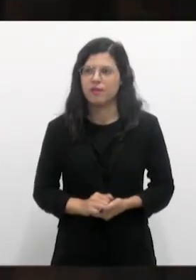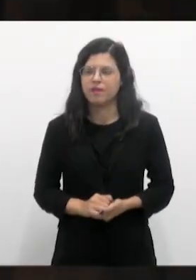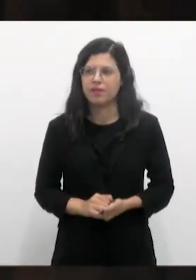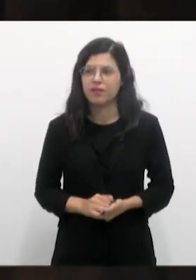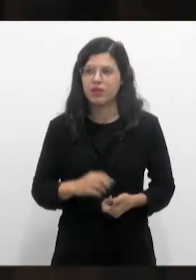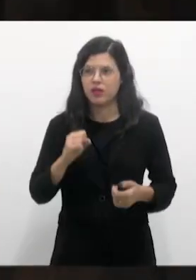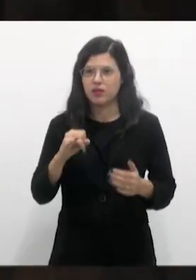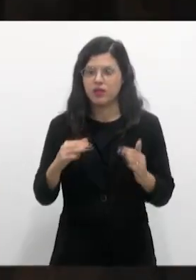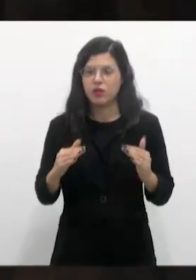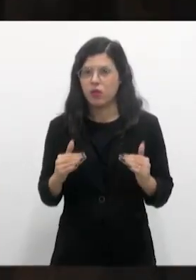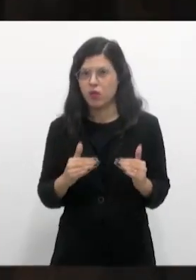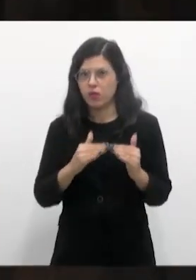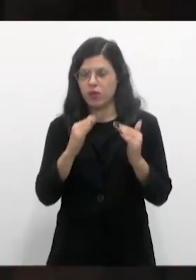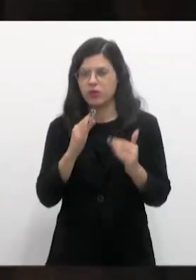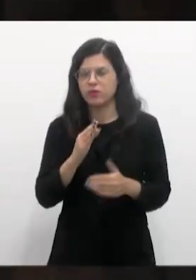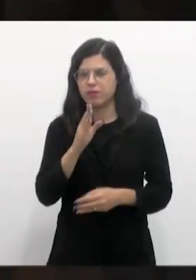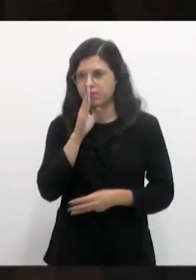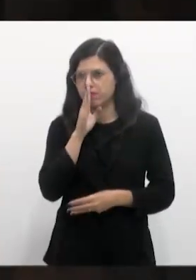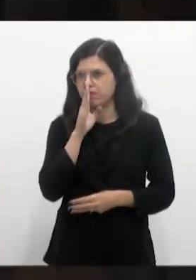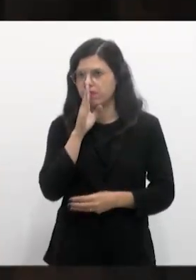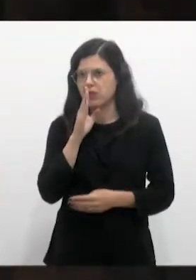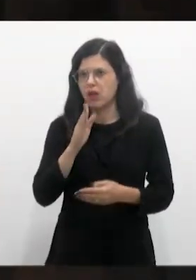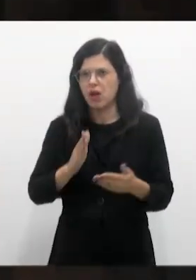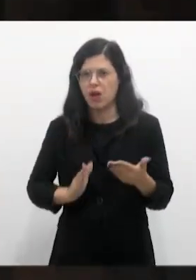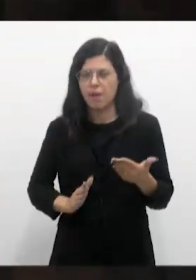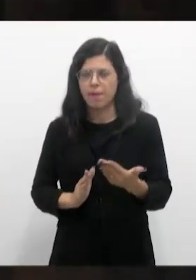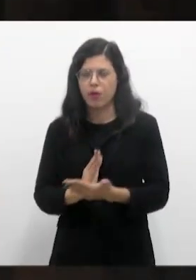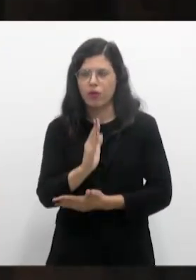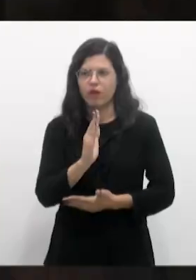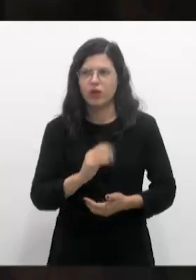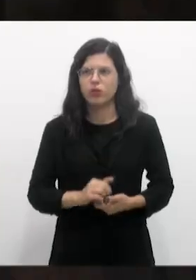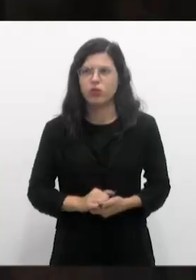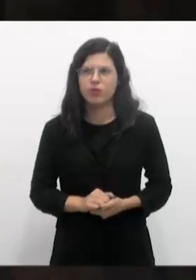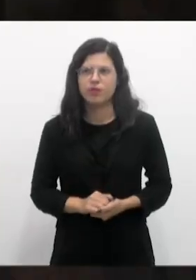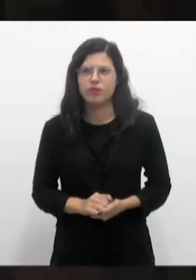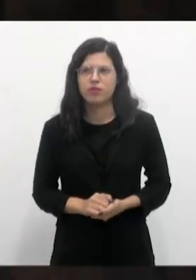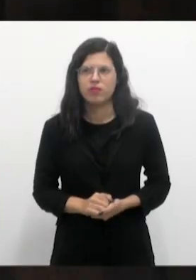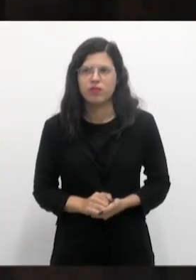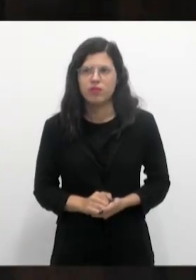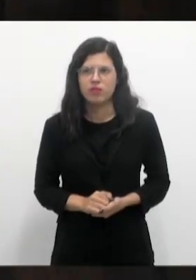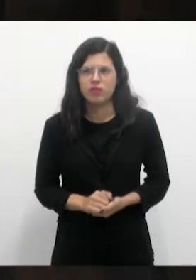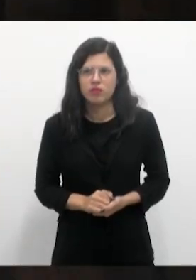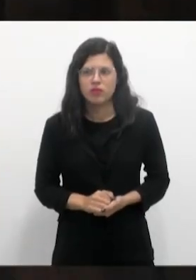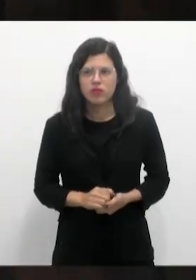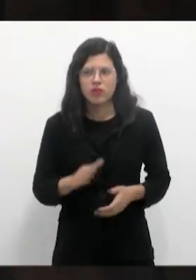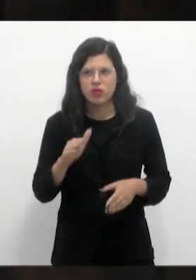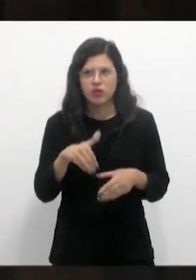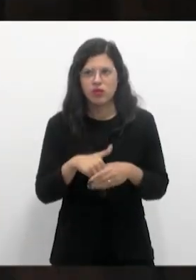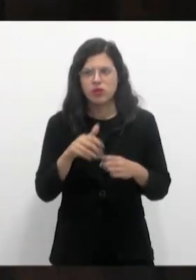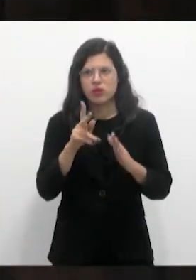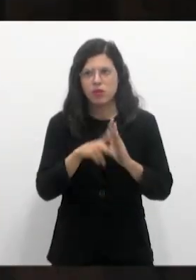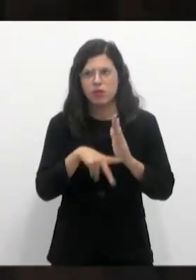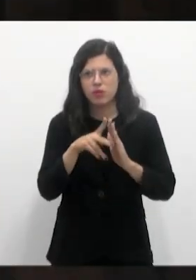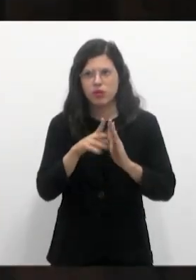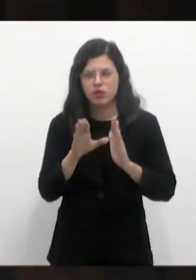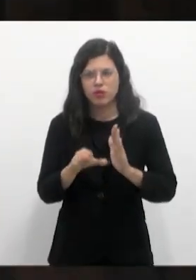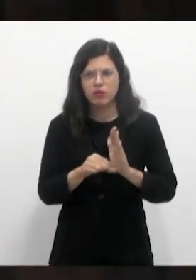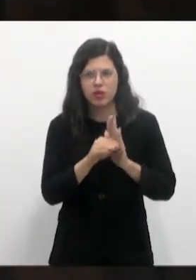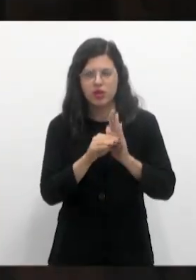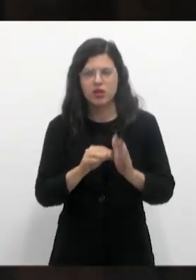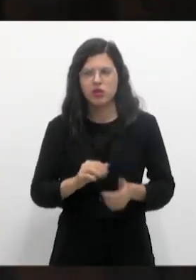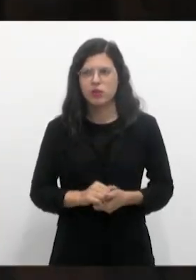Os senhores que aprovam permaneçam como estão. Aprovado. Em votação o projeto assim